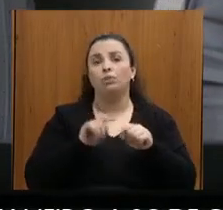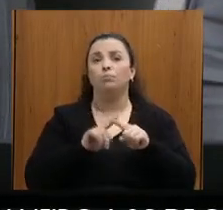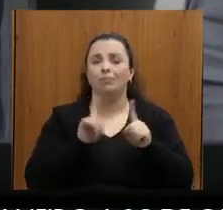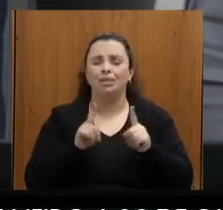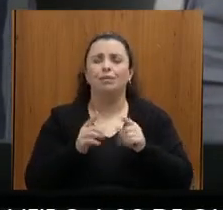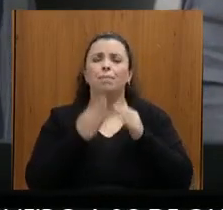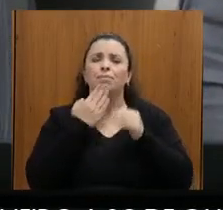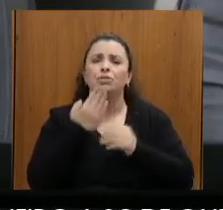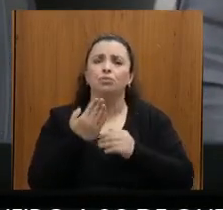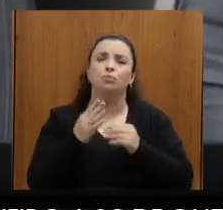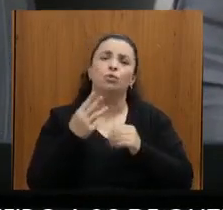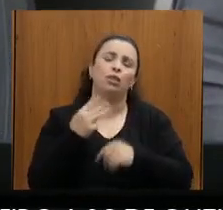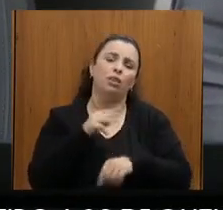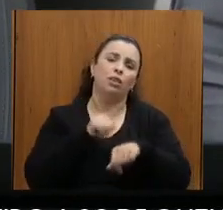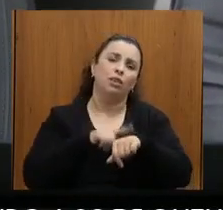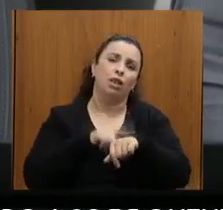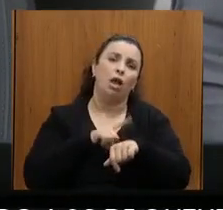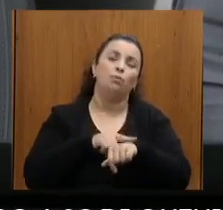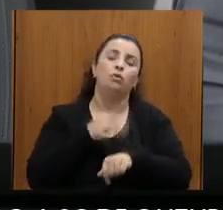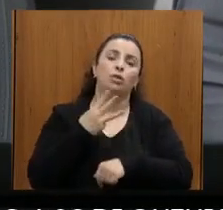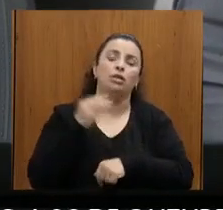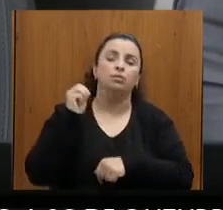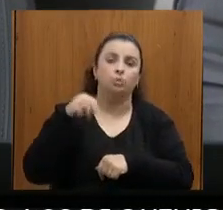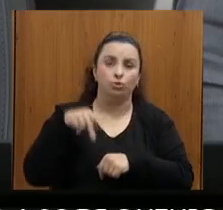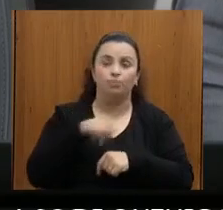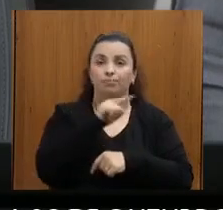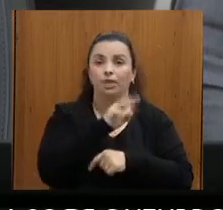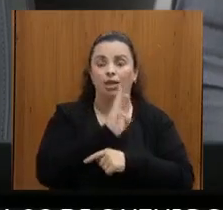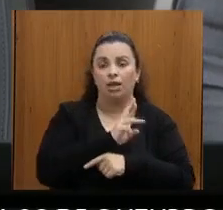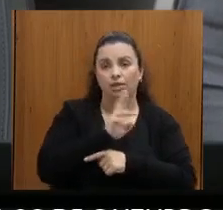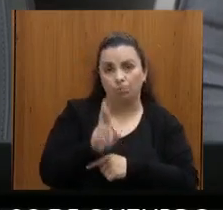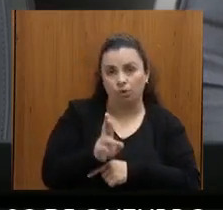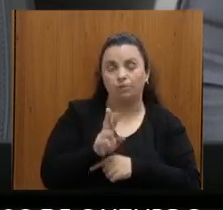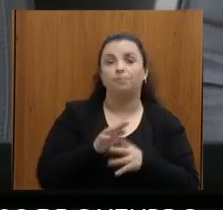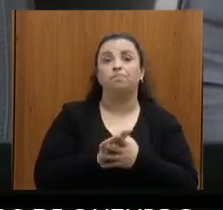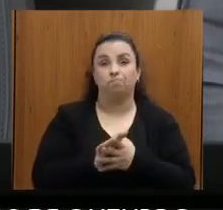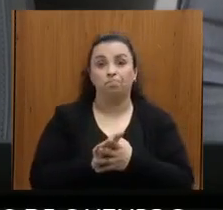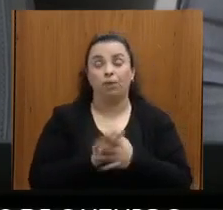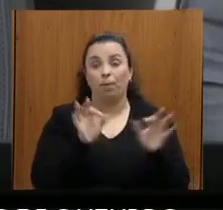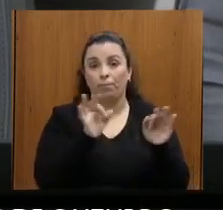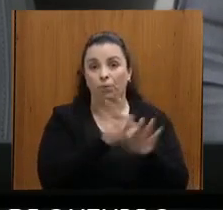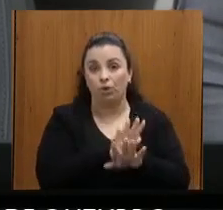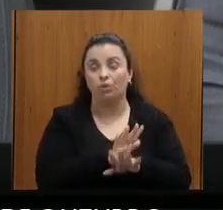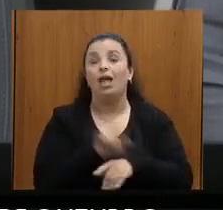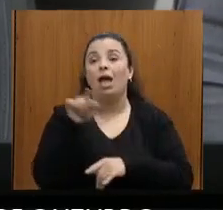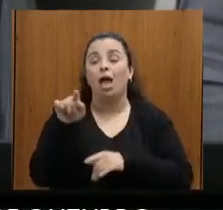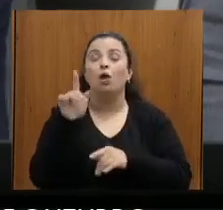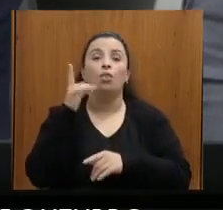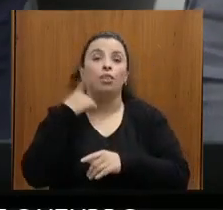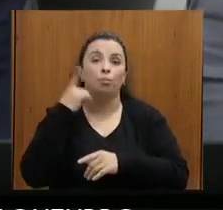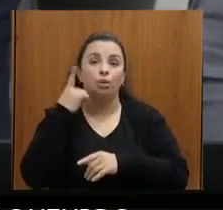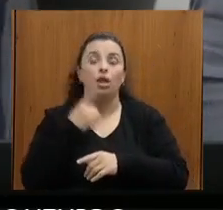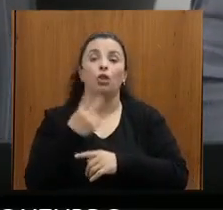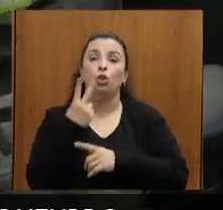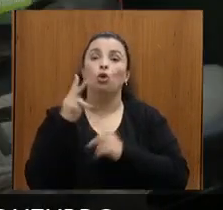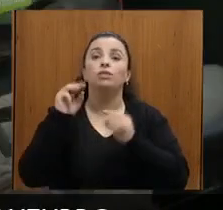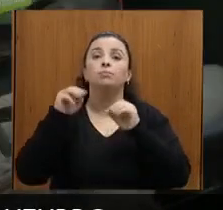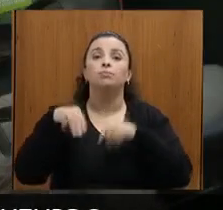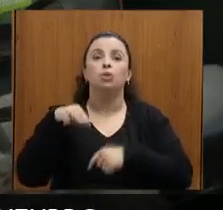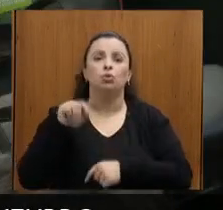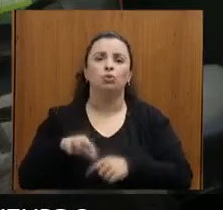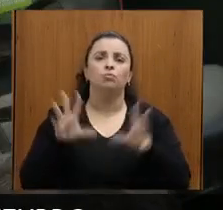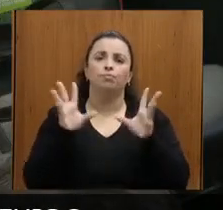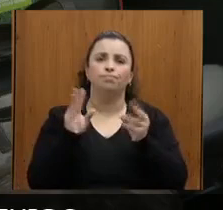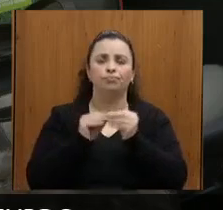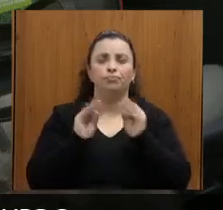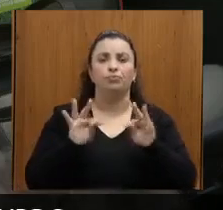minutos. Após a resposta da autoridade estadual, o deputado que o interpelou disparará de 2 minutos para suas considerações